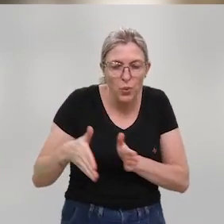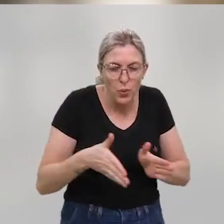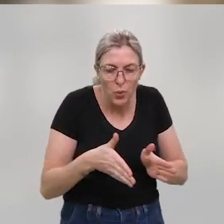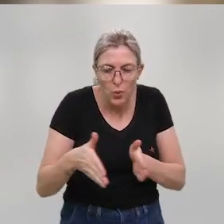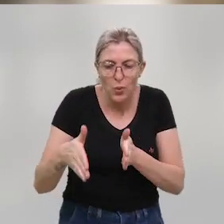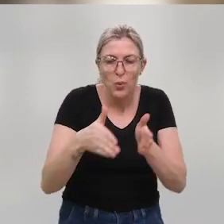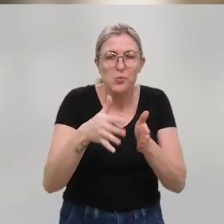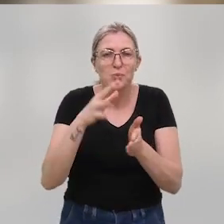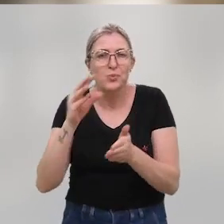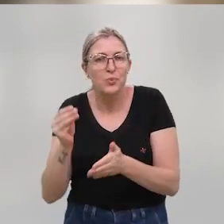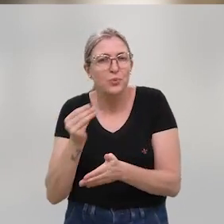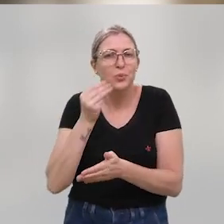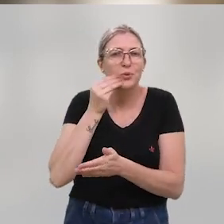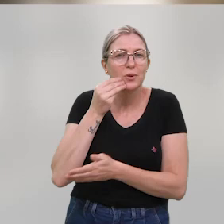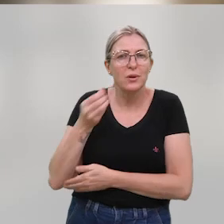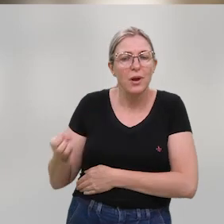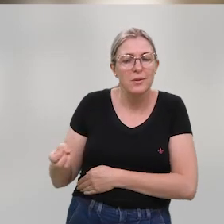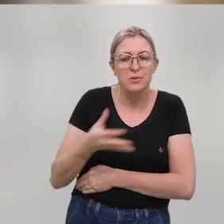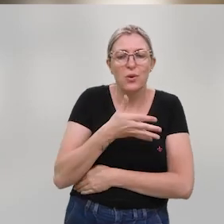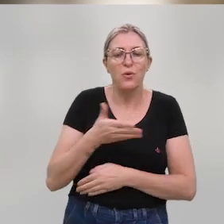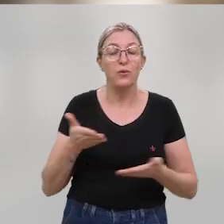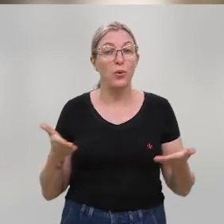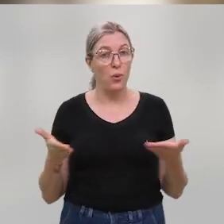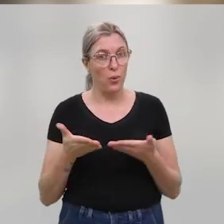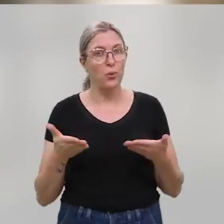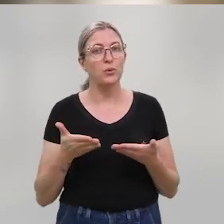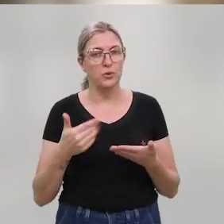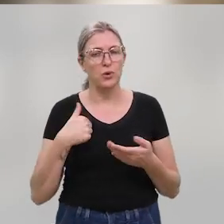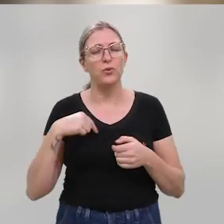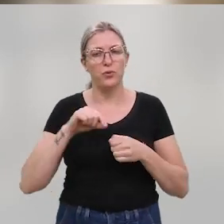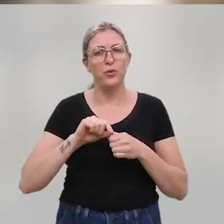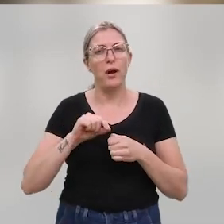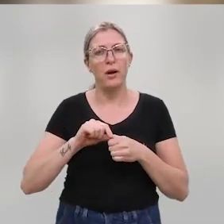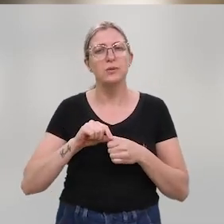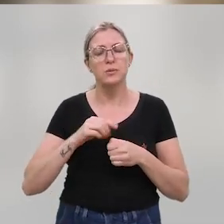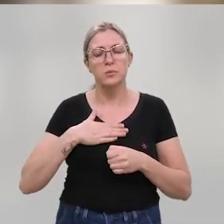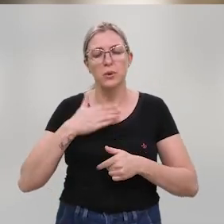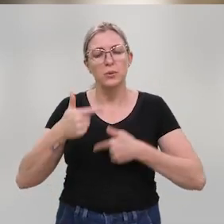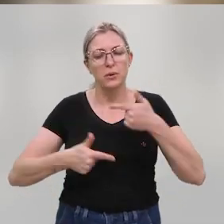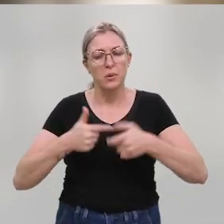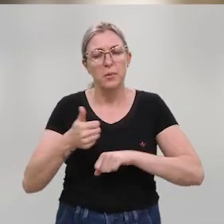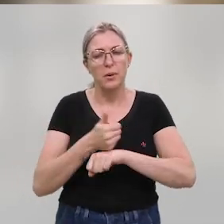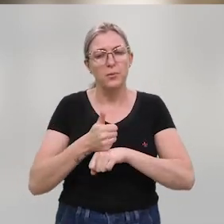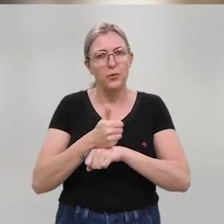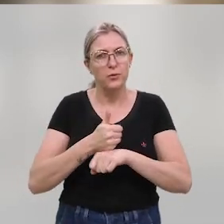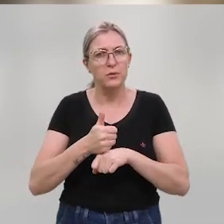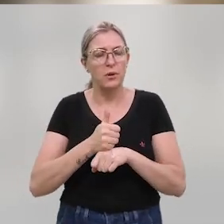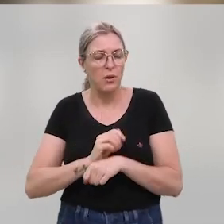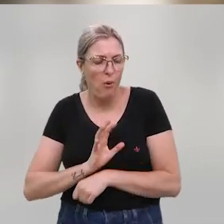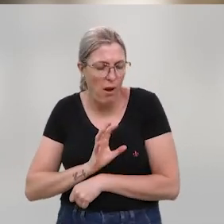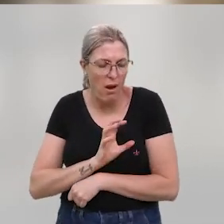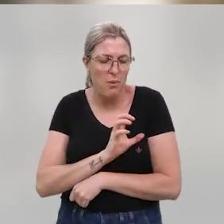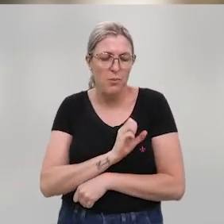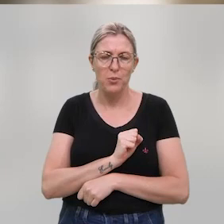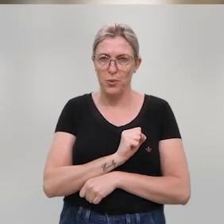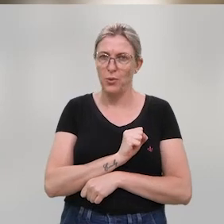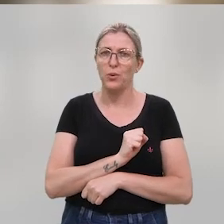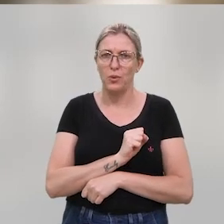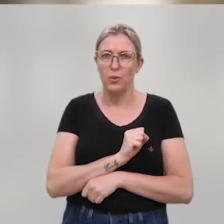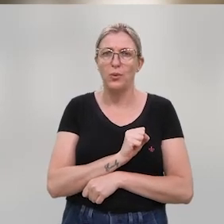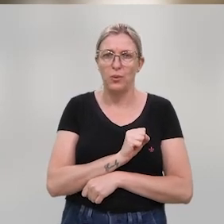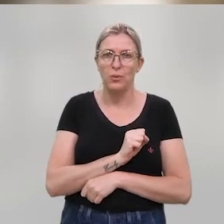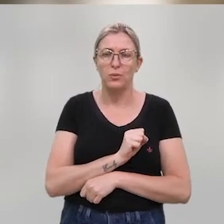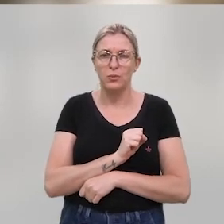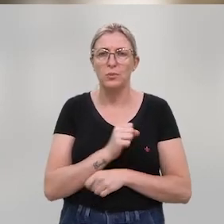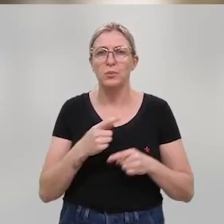certeza me abriu assim muitos caminhos, portas, e hoje eu faço, de fato, o que eu faço